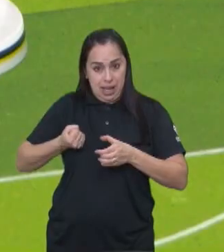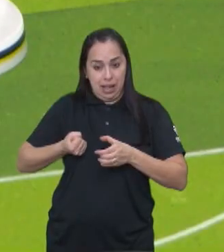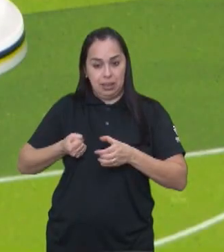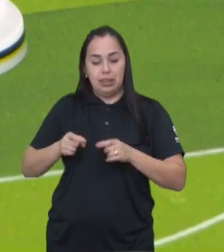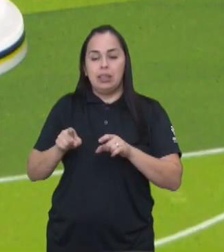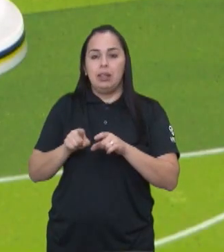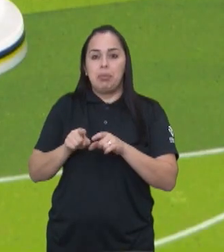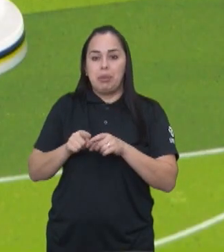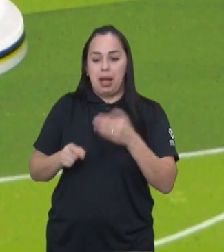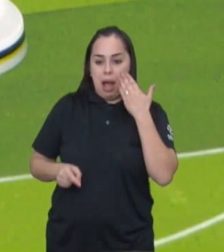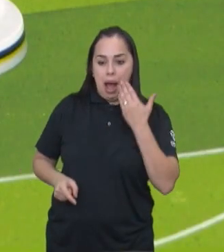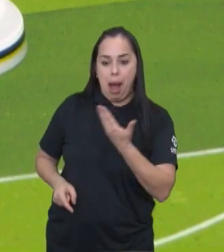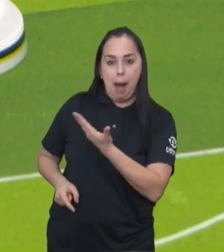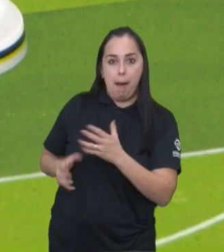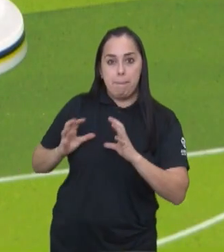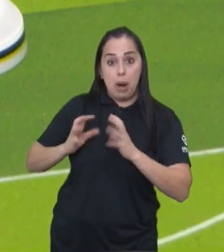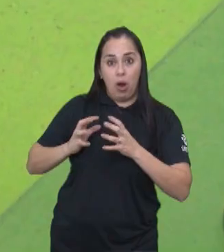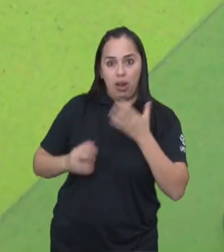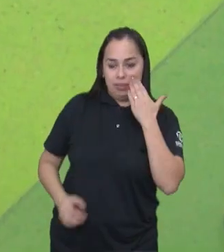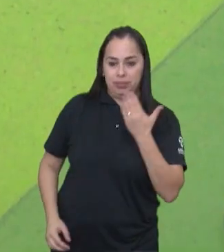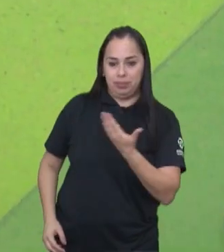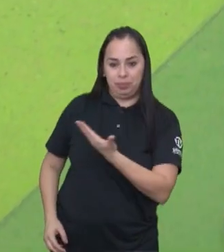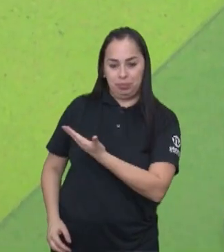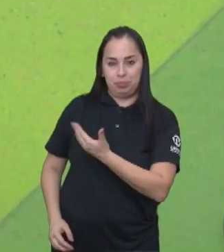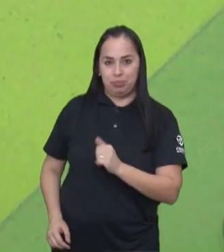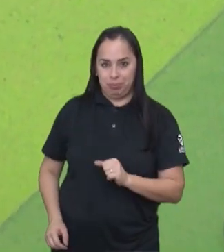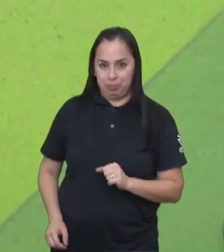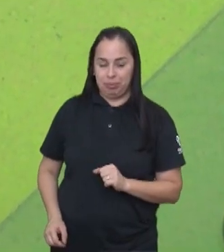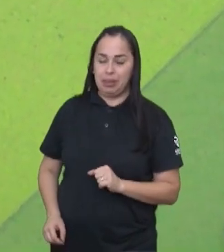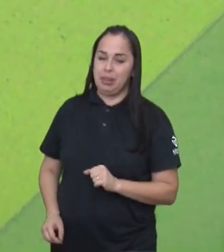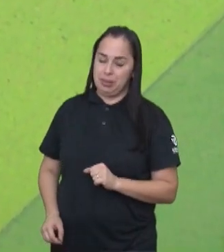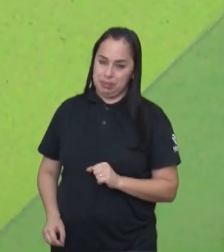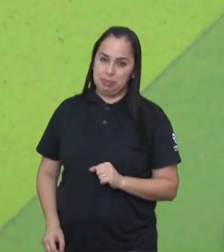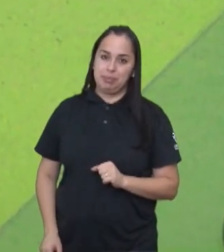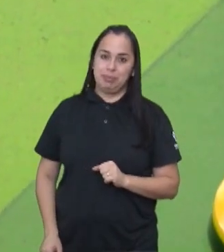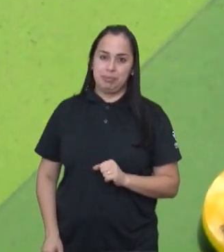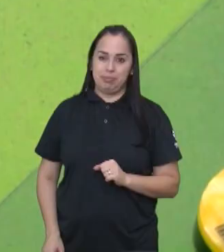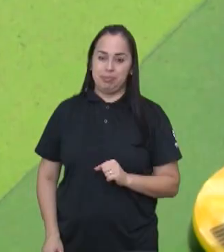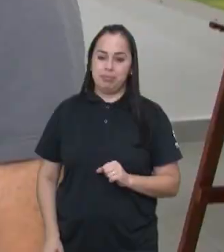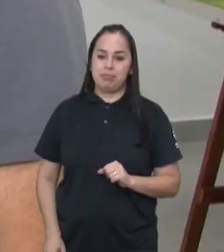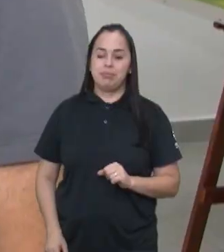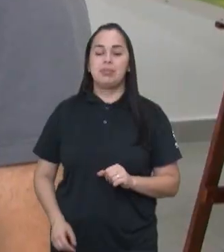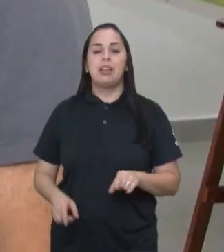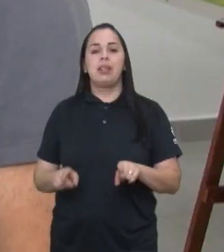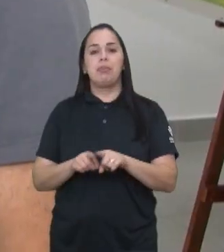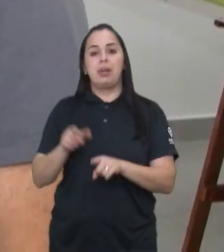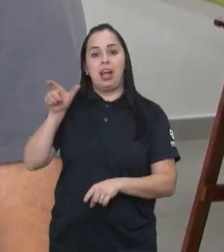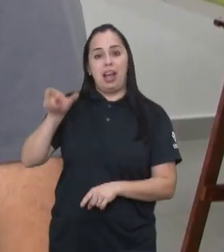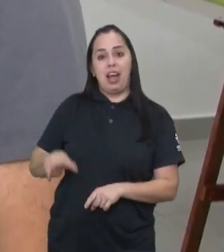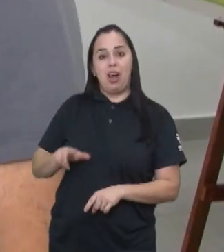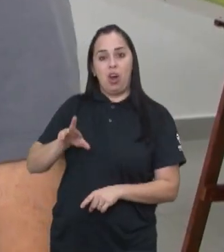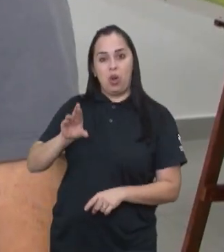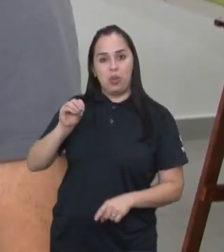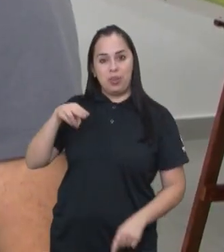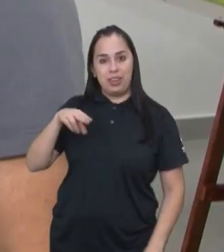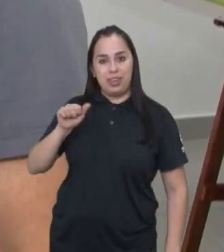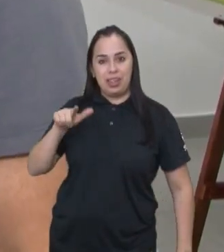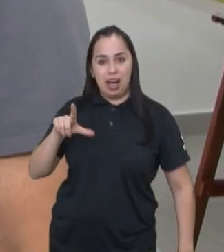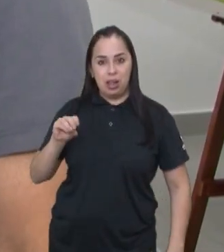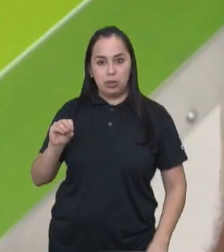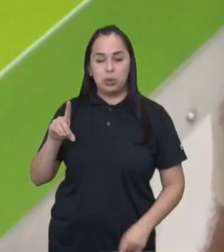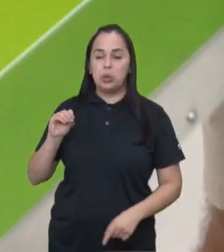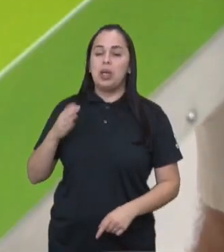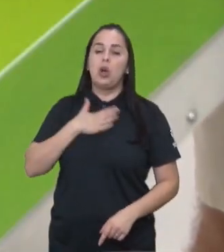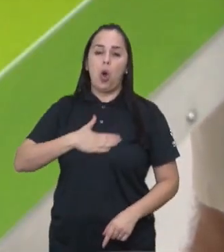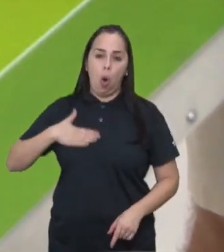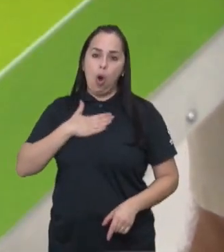e é jogado com essa bolinha quadradinha, que ajudou a dar o nome à modalidade. O Ronaldo é um dos entusiastas dessa regra